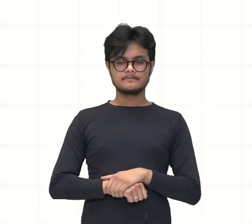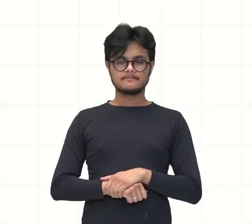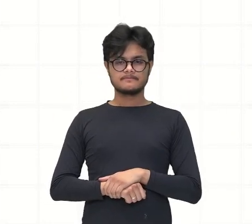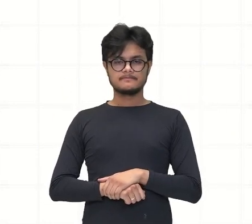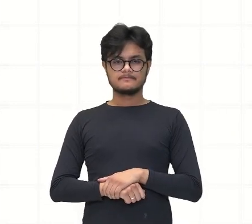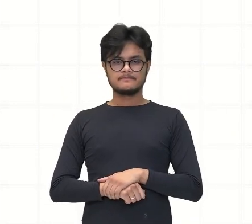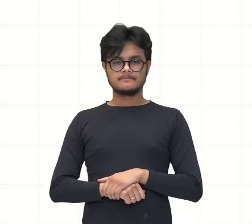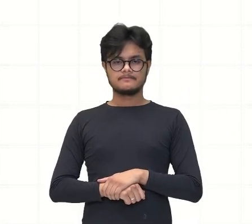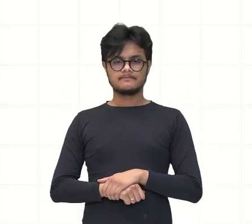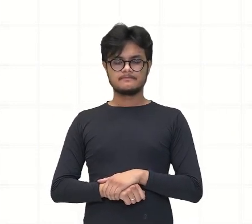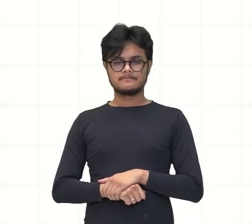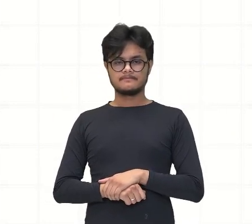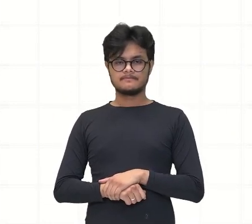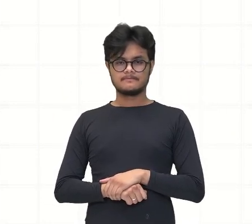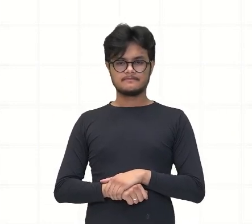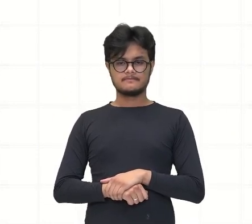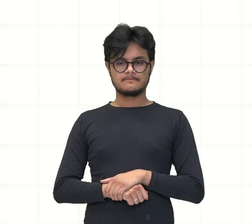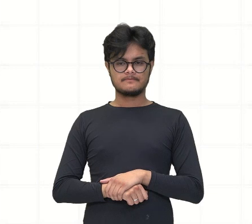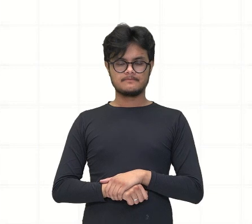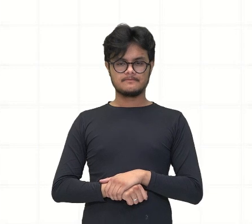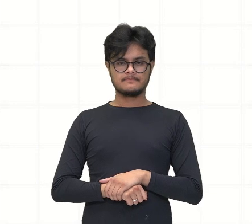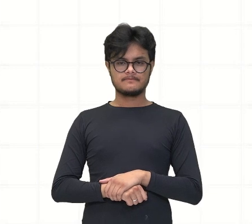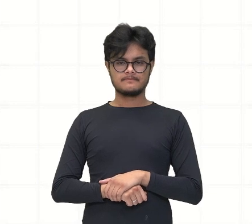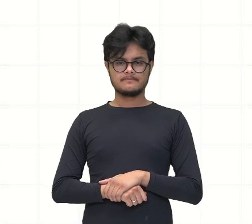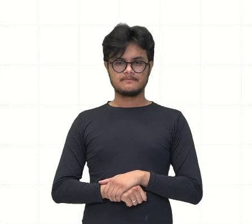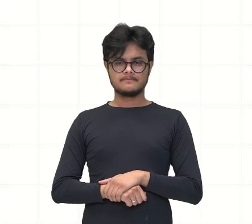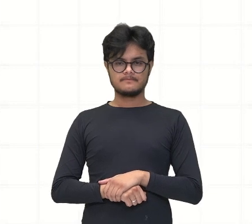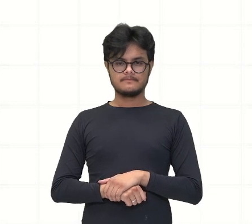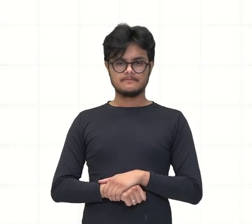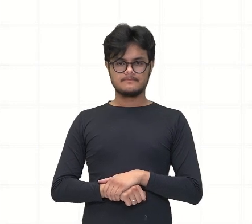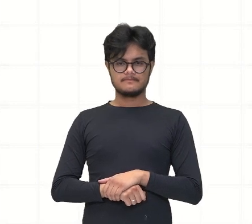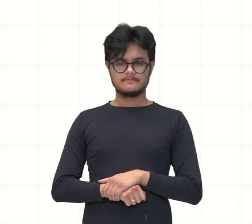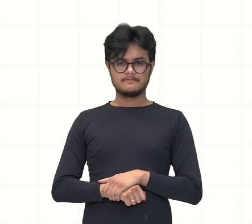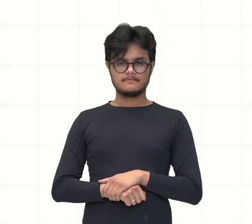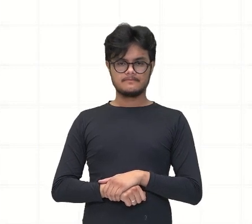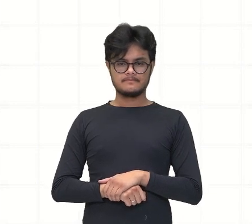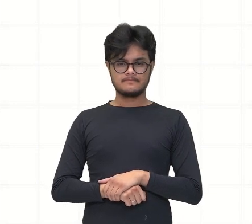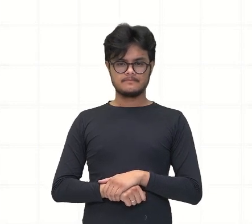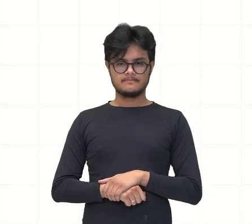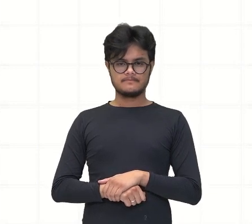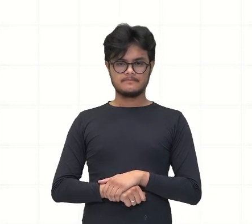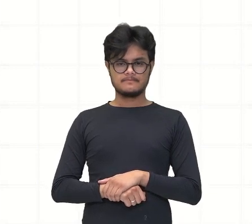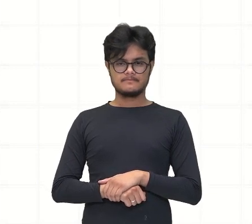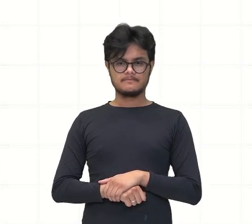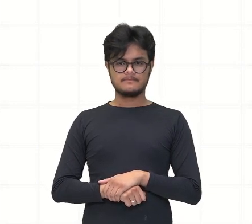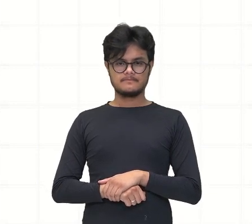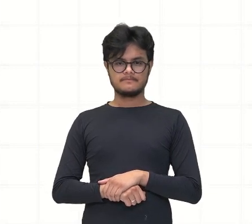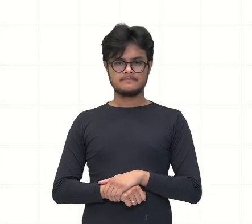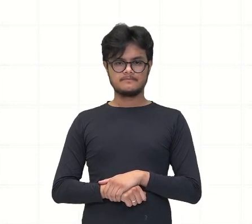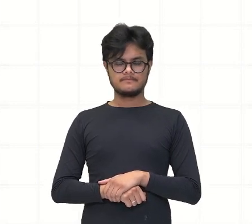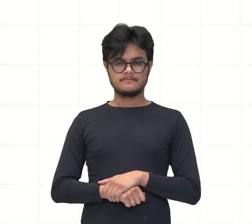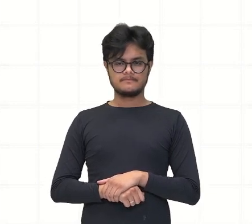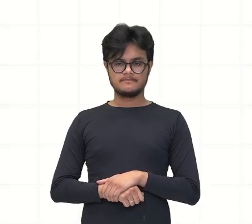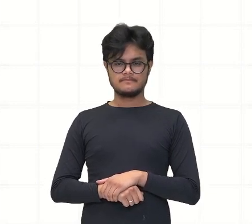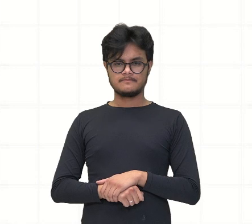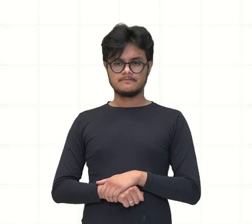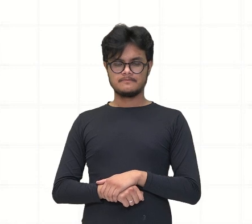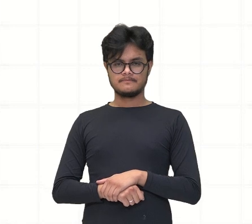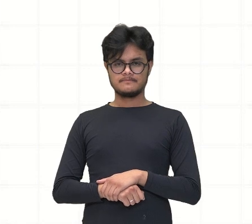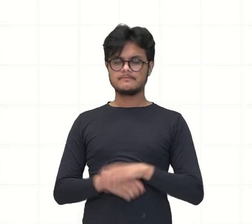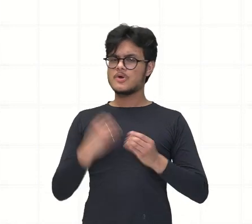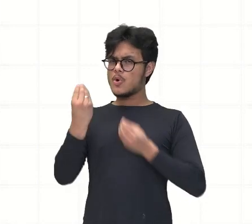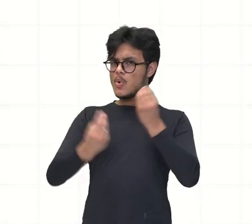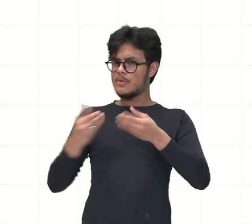eu quero determinar qual será a medida da régua, né, escolar de 30 centímetros em